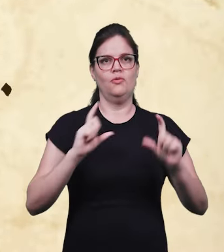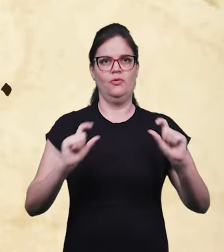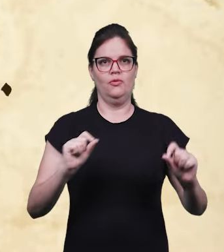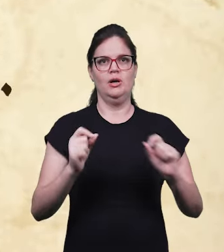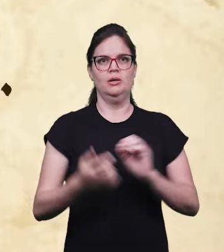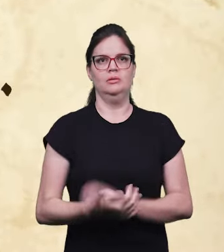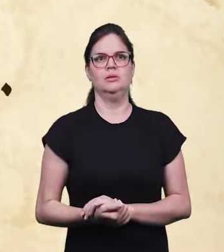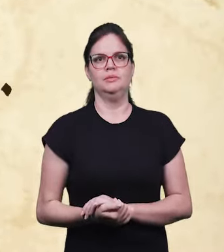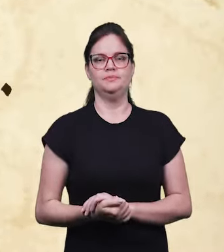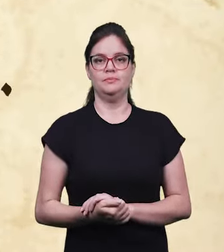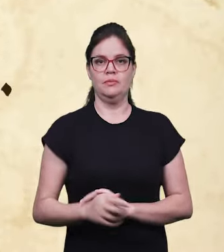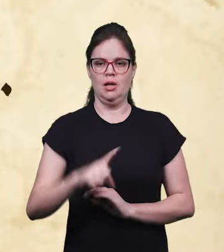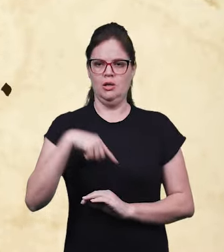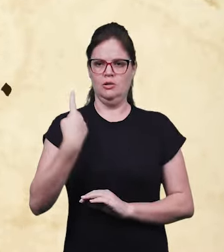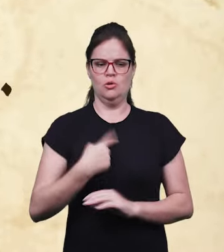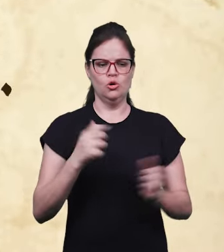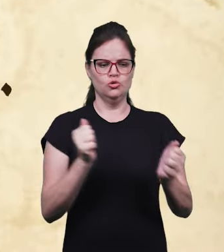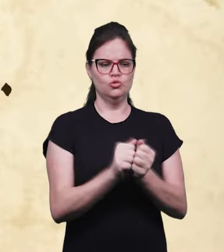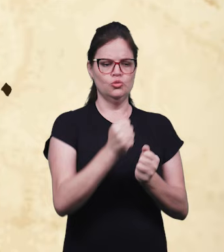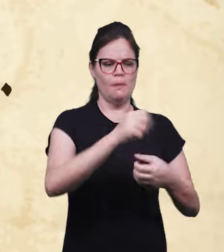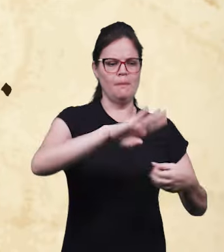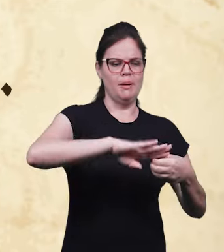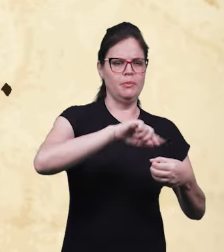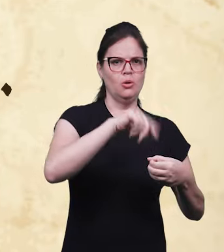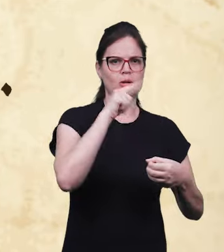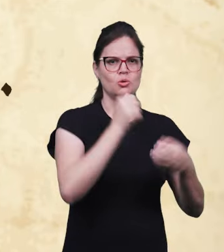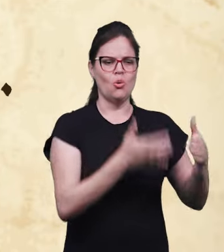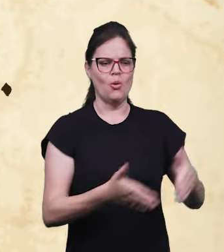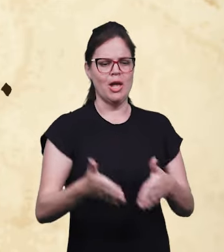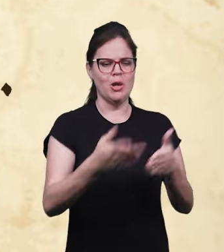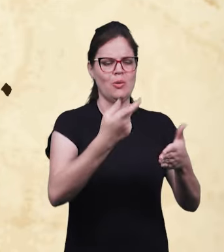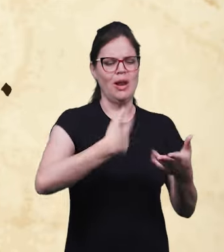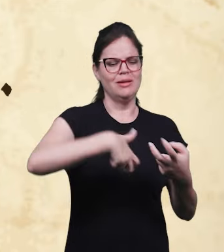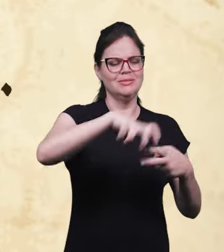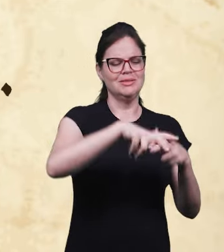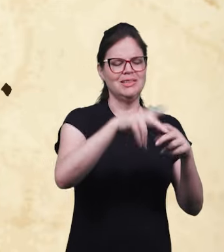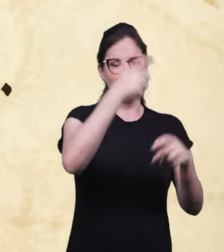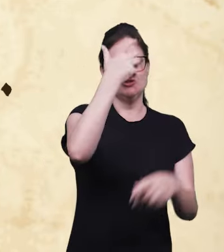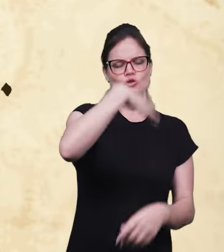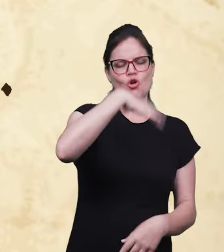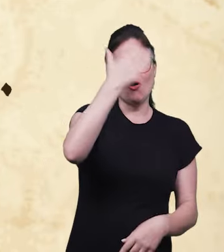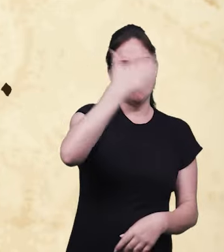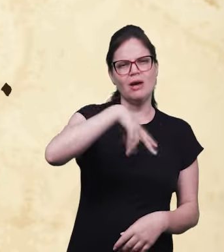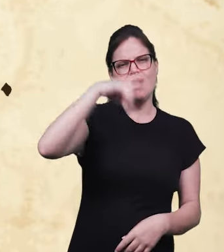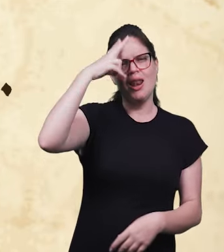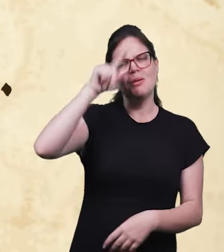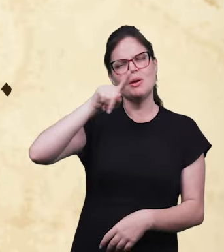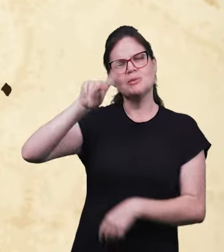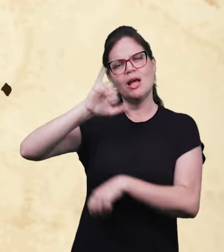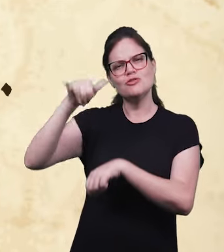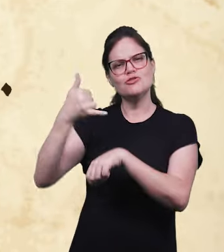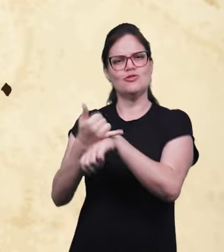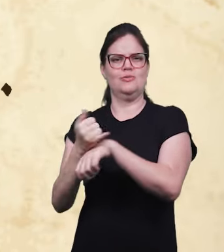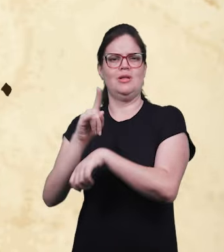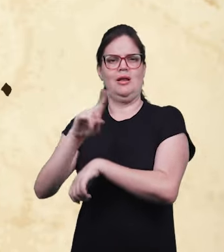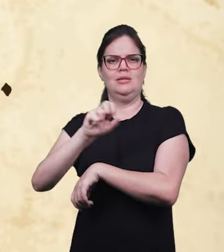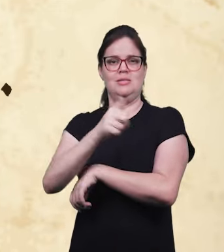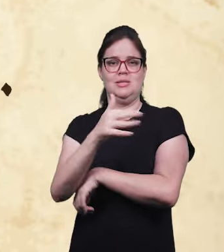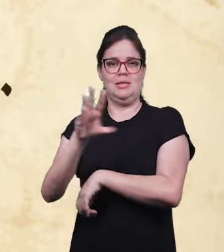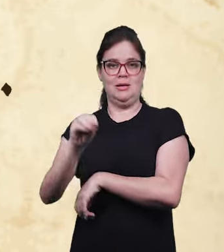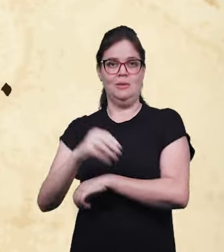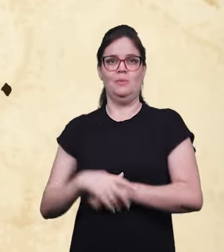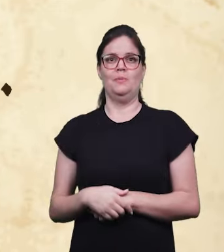Salmo 137, junto aos rios de Babilônia, nós sentávamos e chorávamos, lembrando de Sião. Então, no